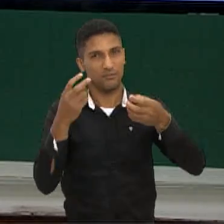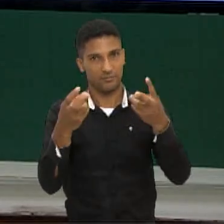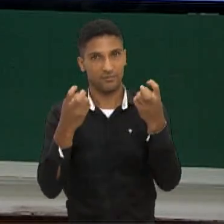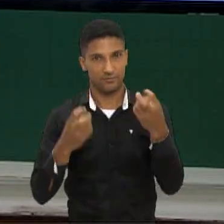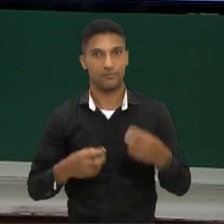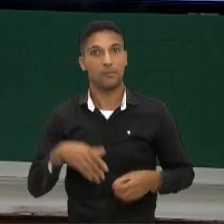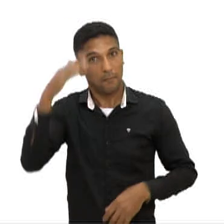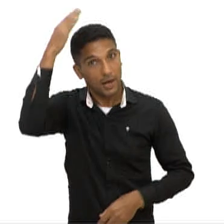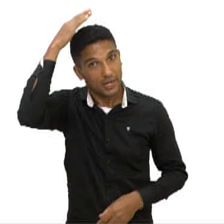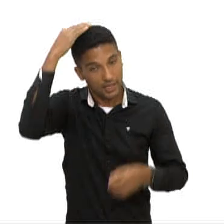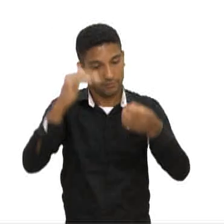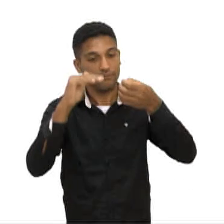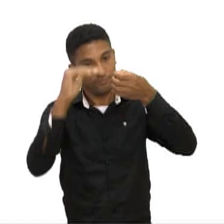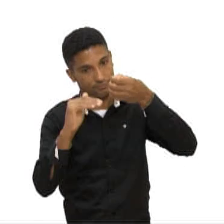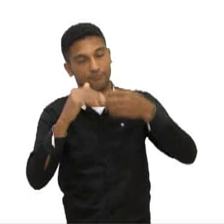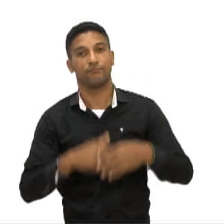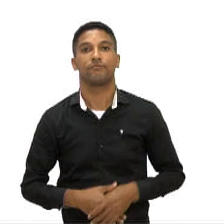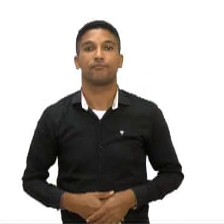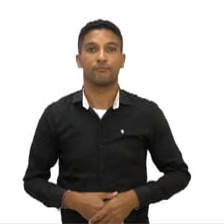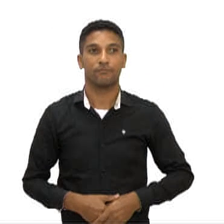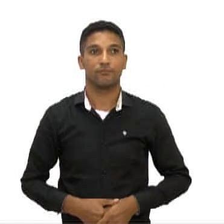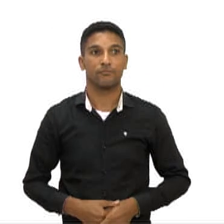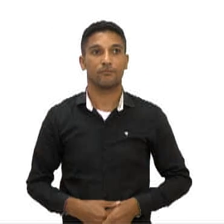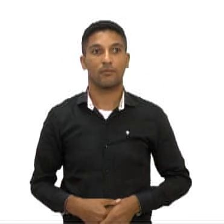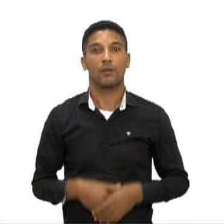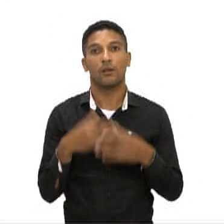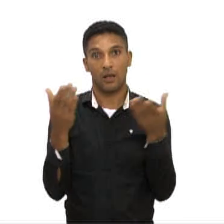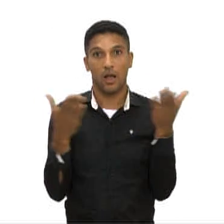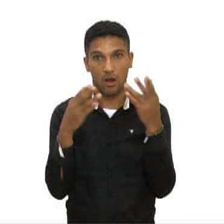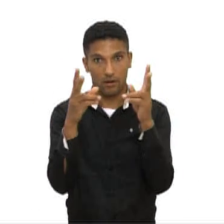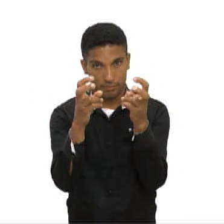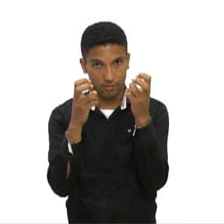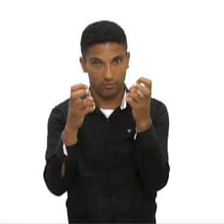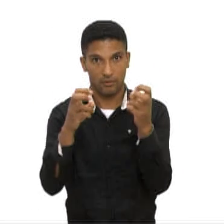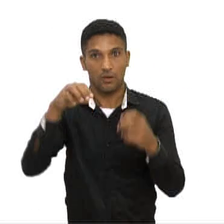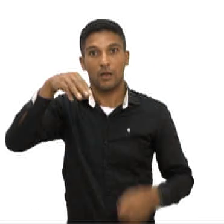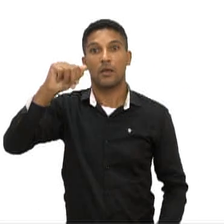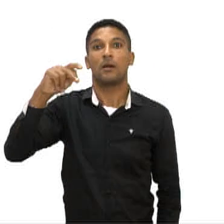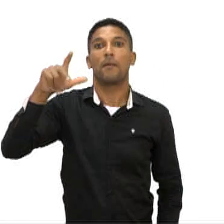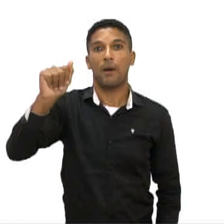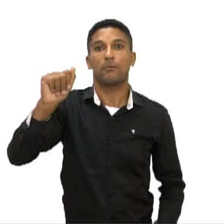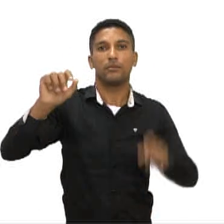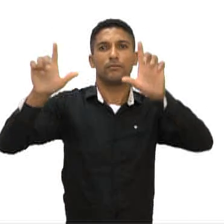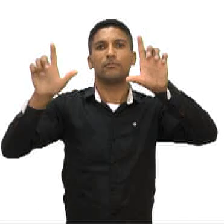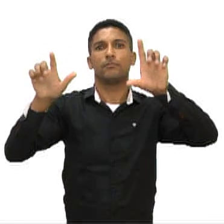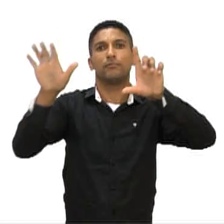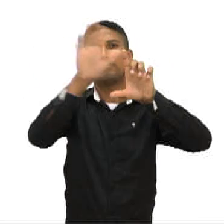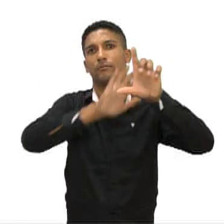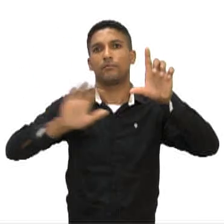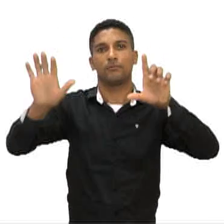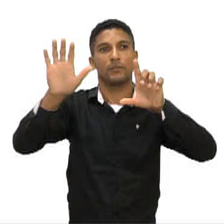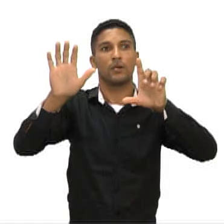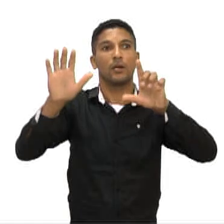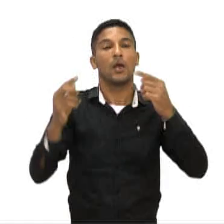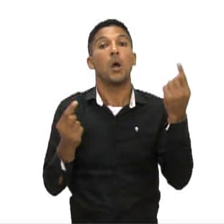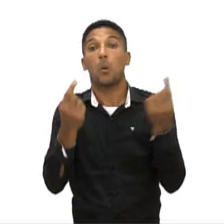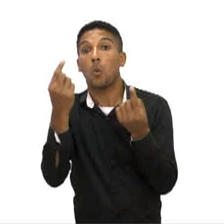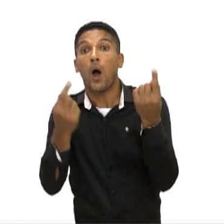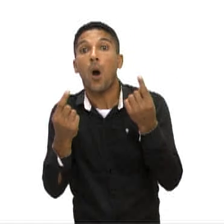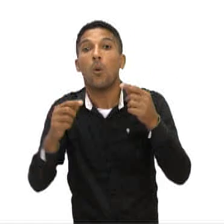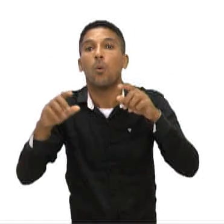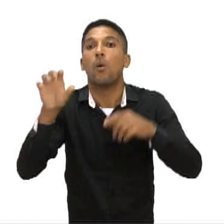Atividade 1. Observando o mapa, qual a região do estado do Paraná tem